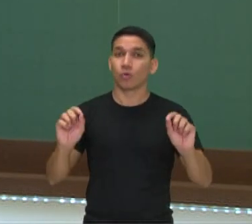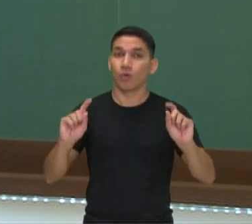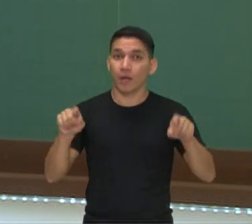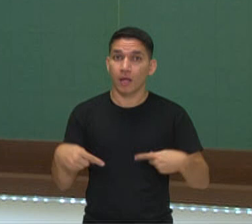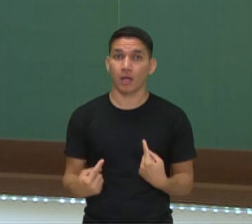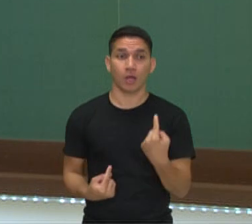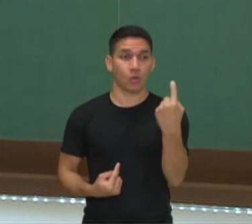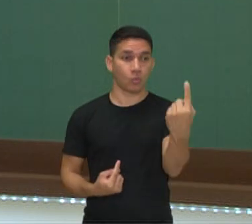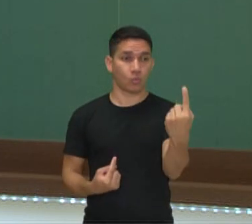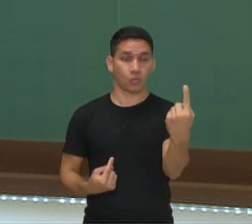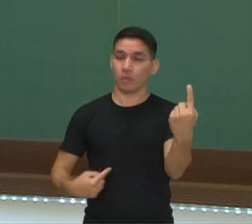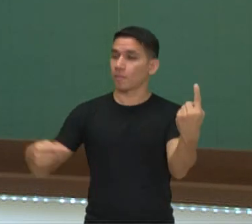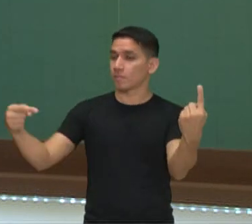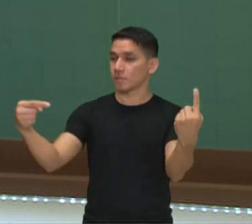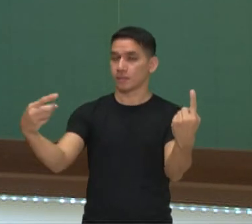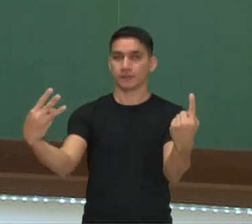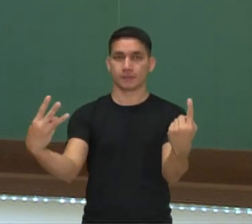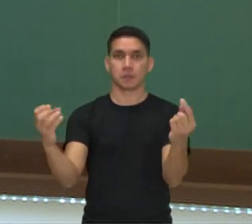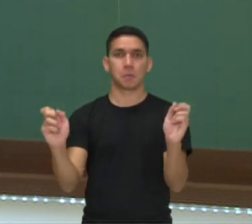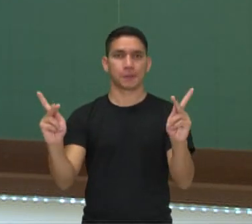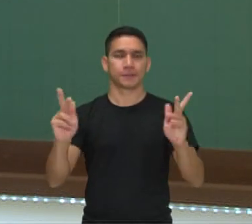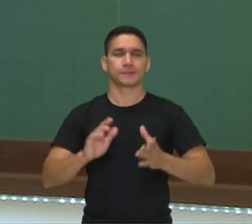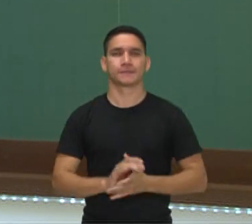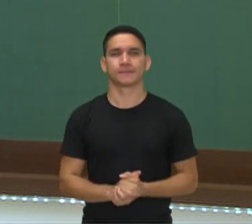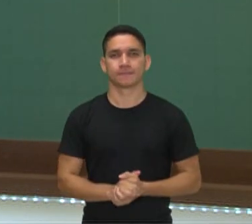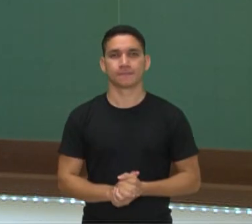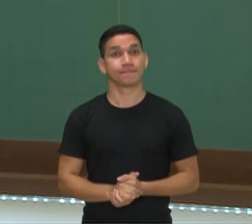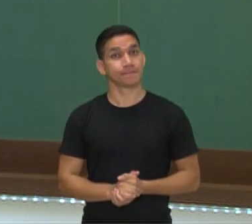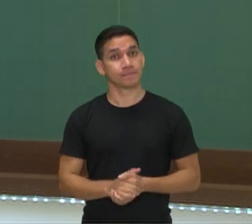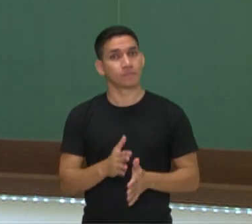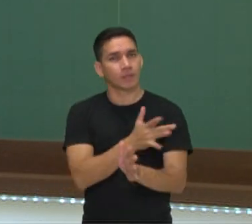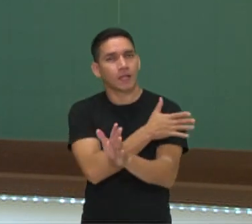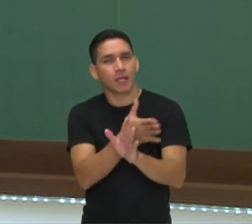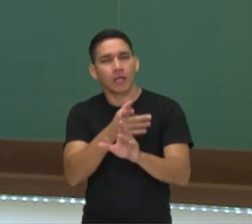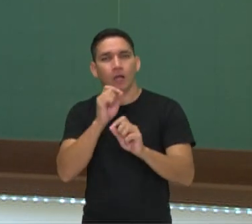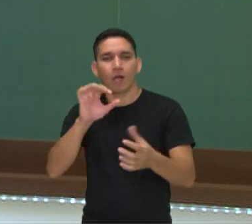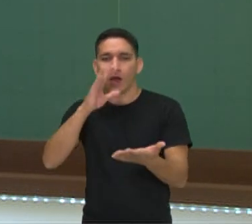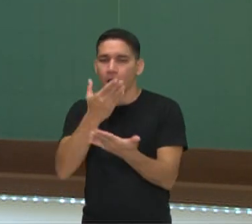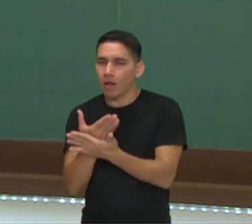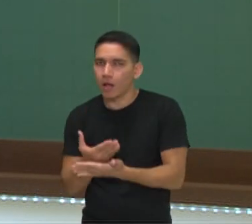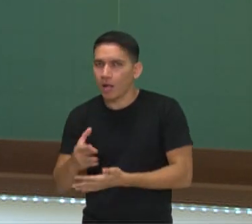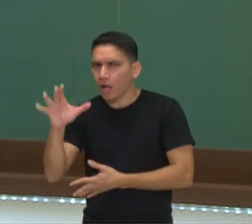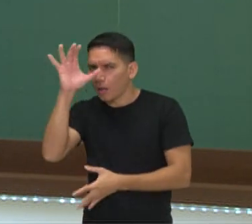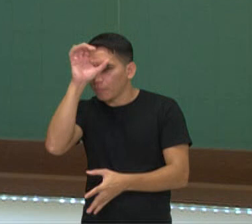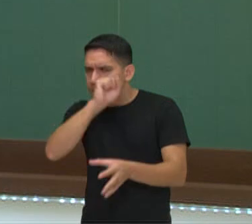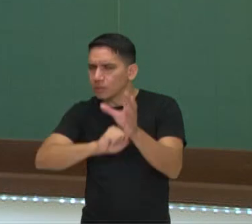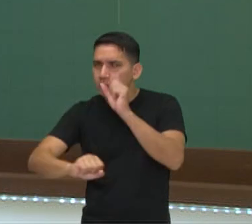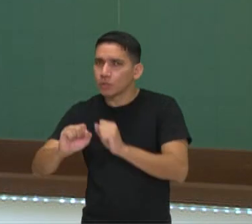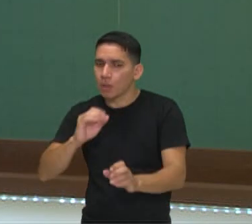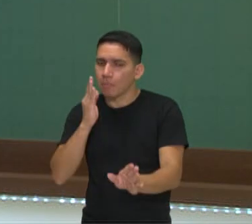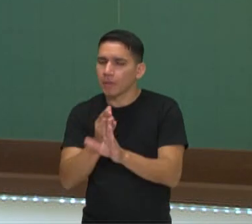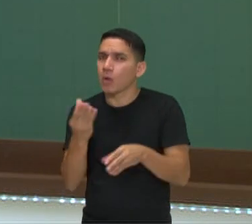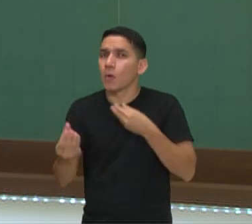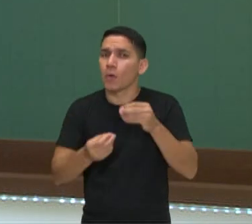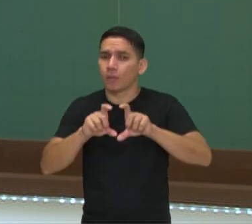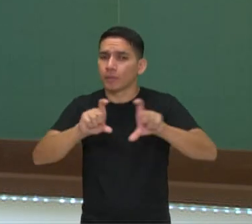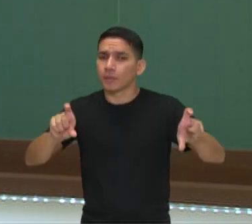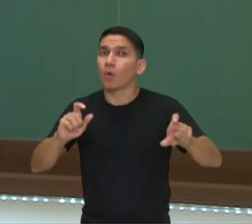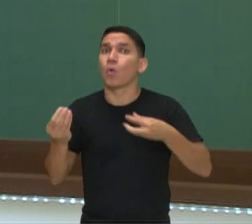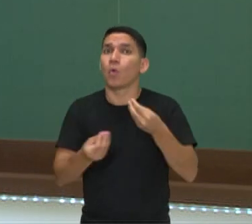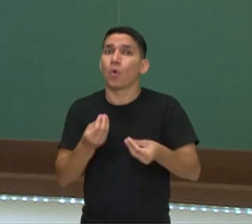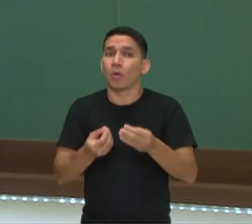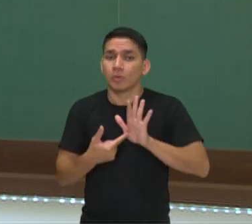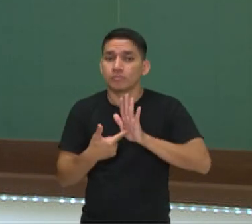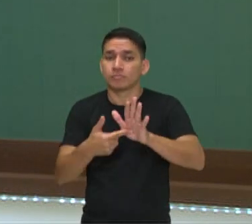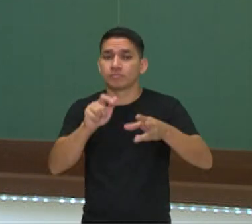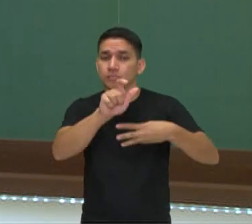1 e menos 3, ok? Então, nessa aula nós vimos como identificar uma equação e como que ela pode ser representada por um